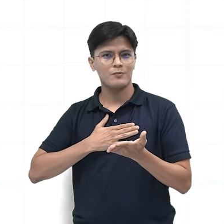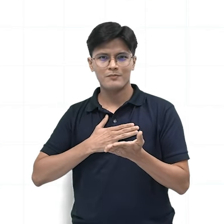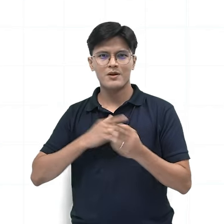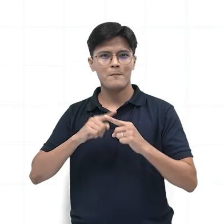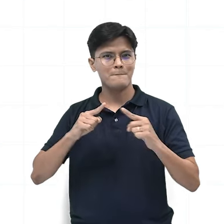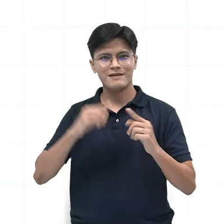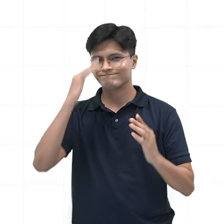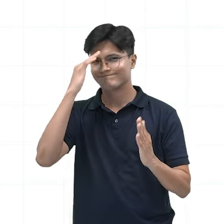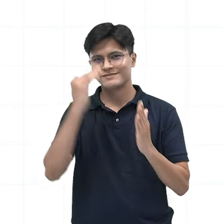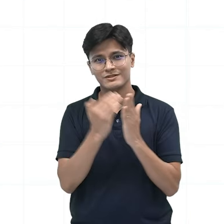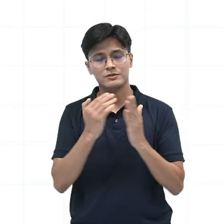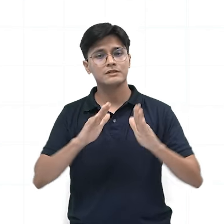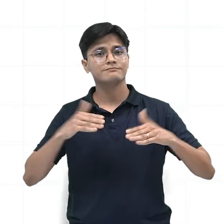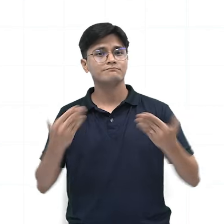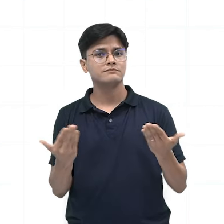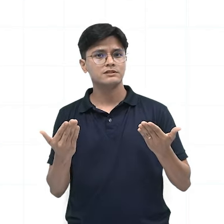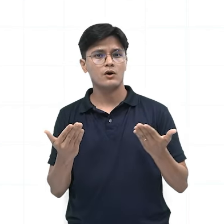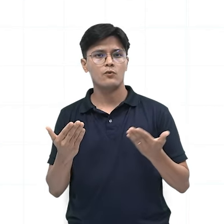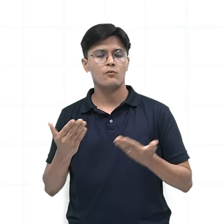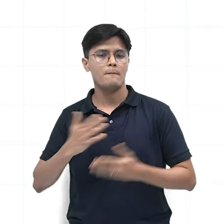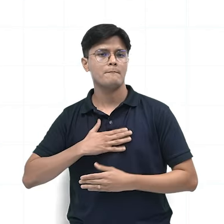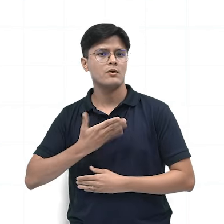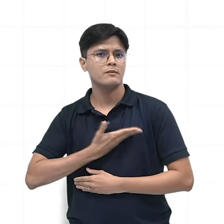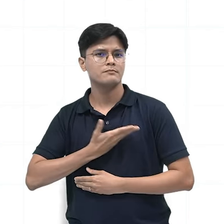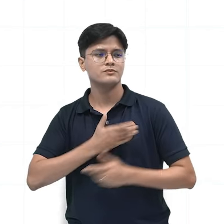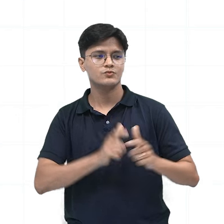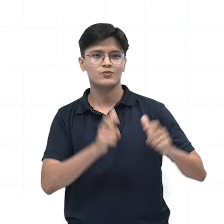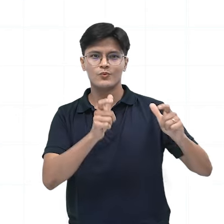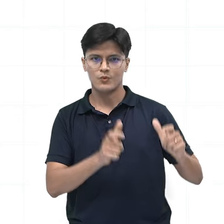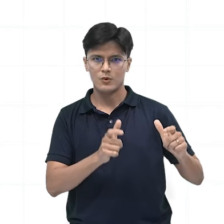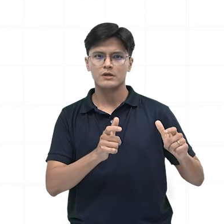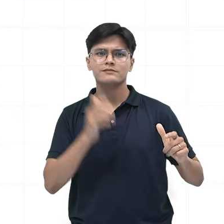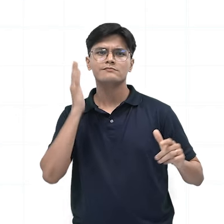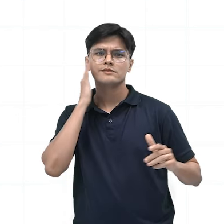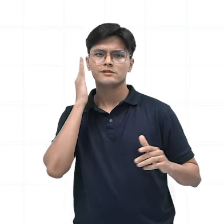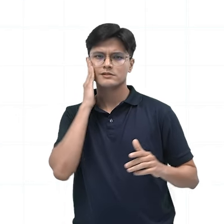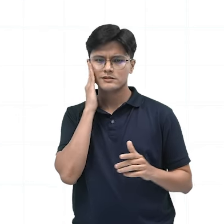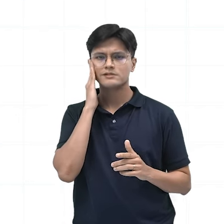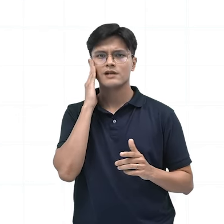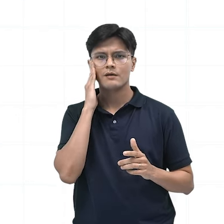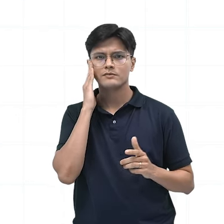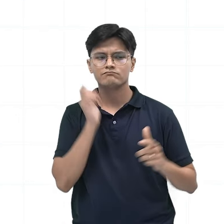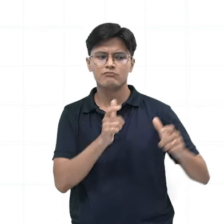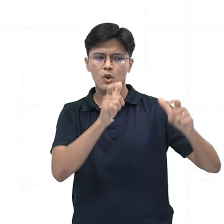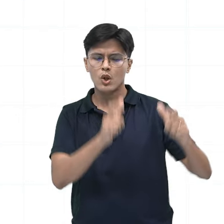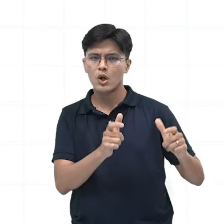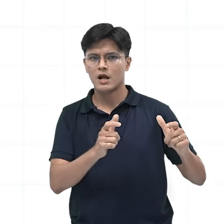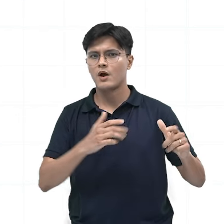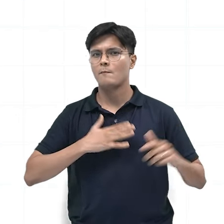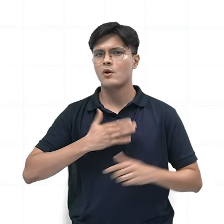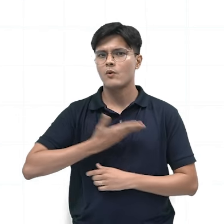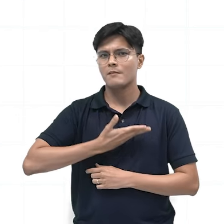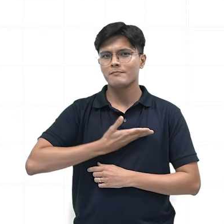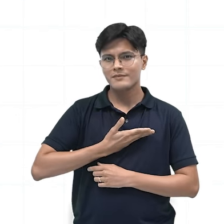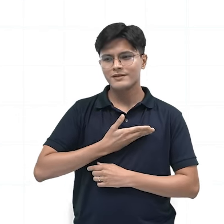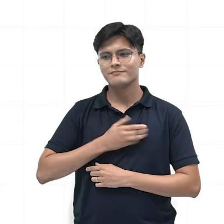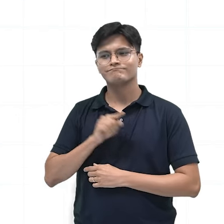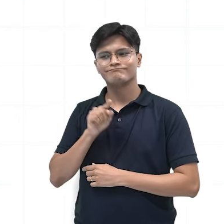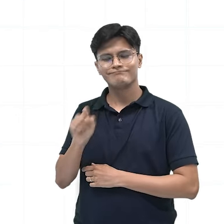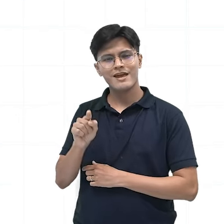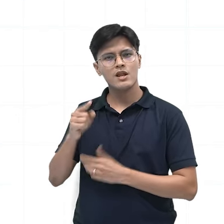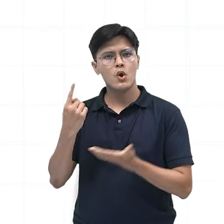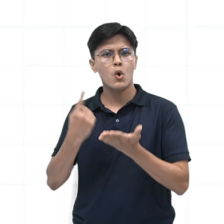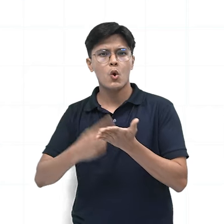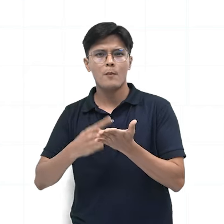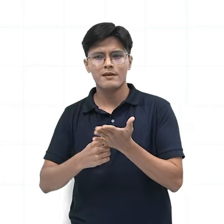Ai, Deus, onde está ele? Sabeis notícias do meu amado? Aquele que não cumpriu